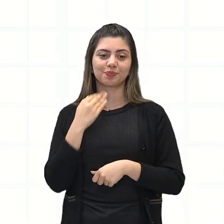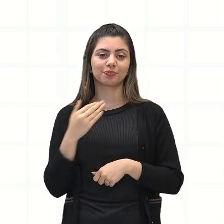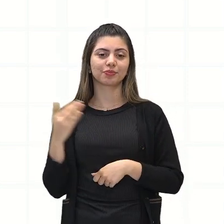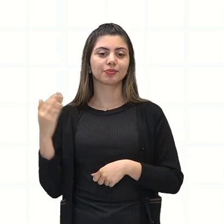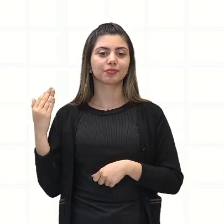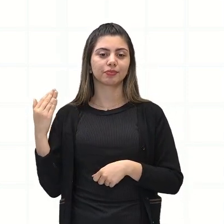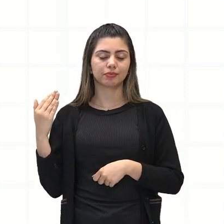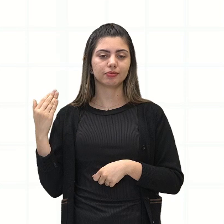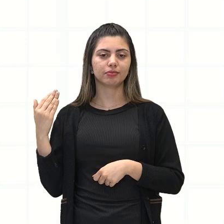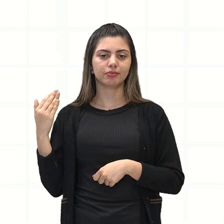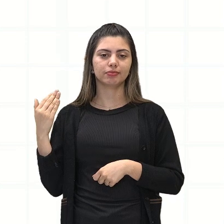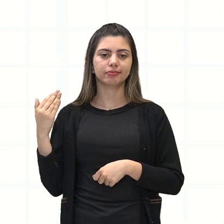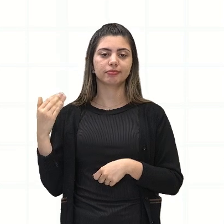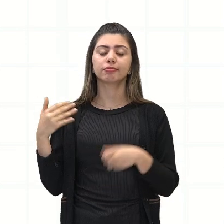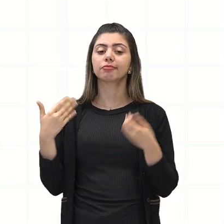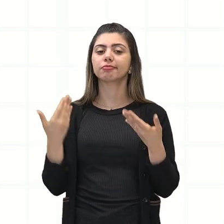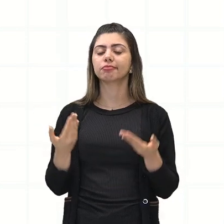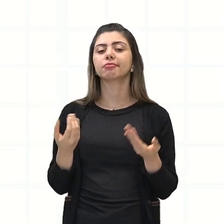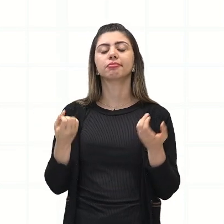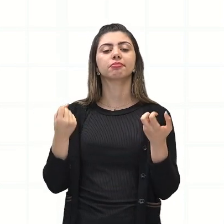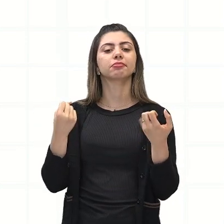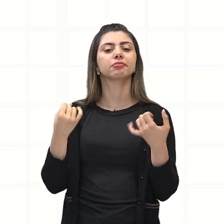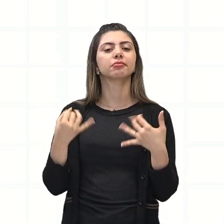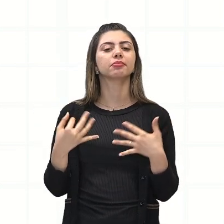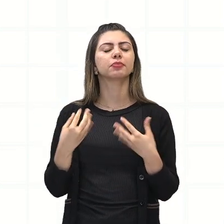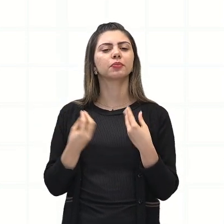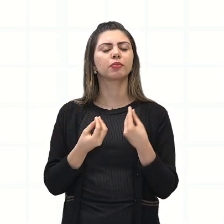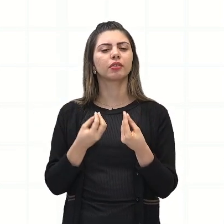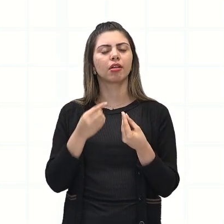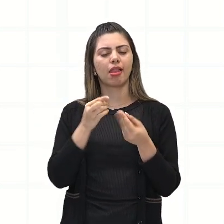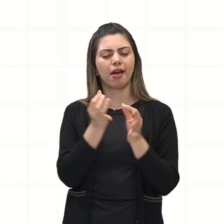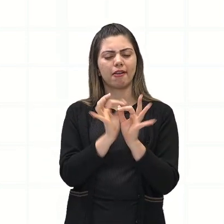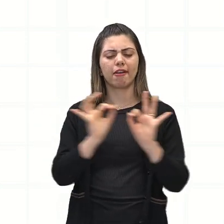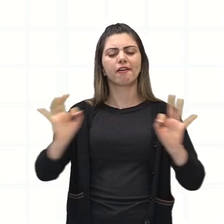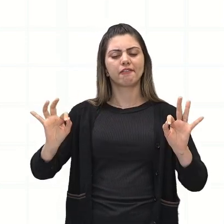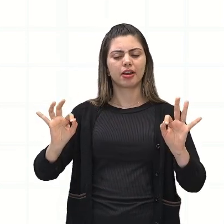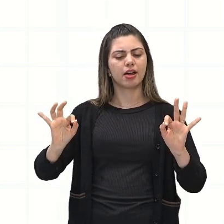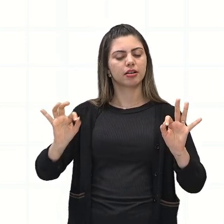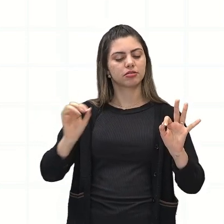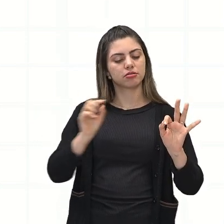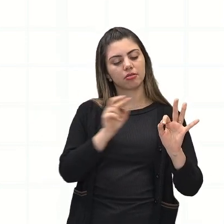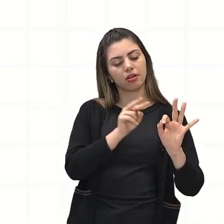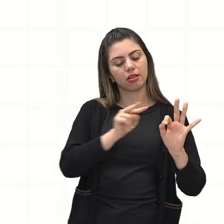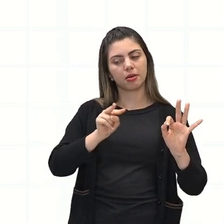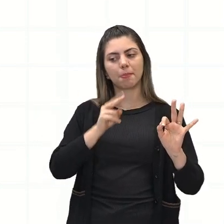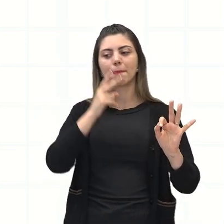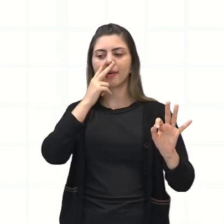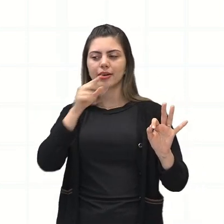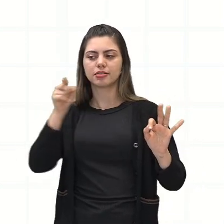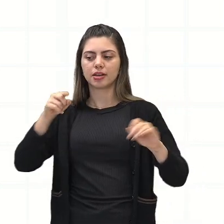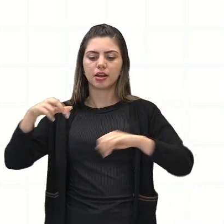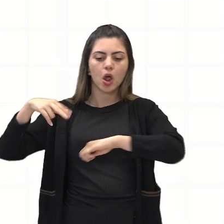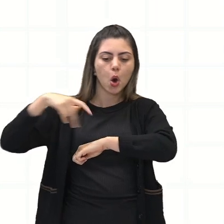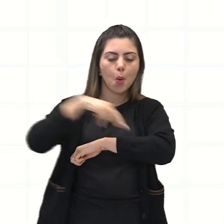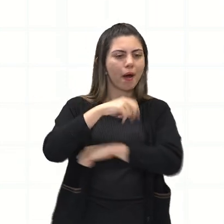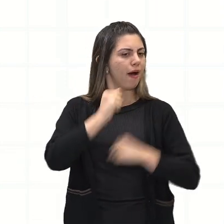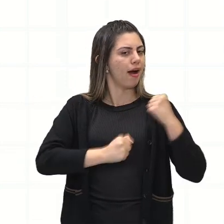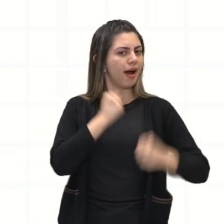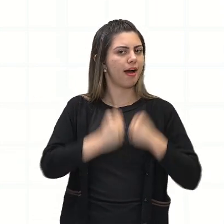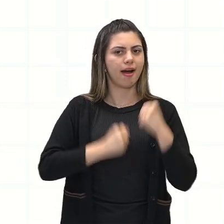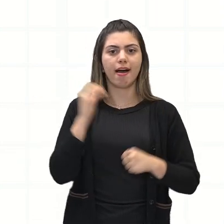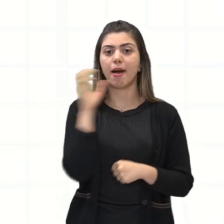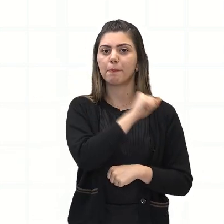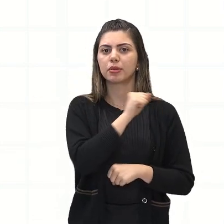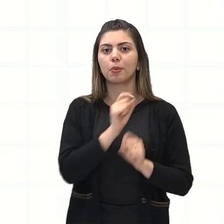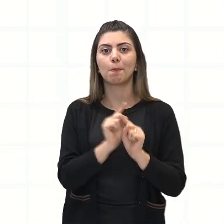nós que dá a entender o começo da afirmação que ele correu rápido. Mas, na